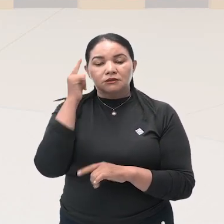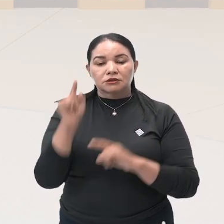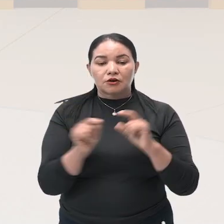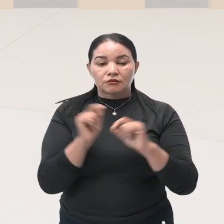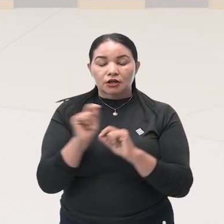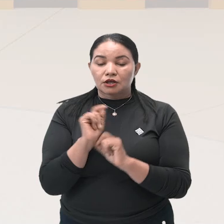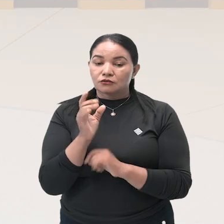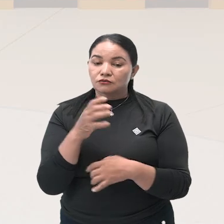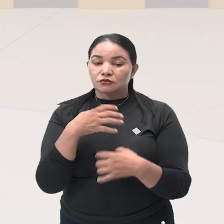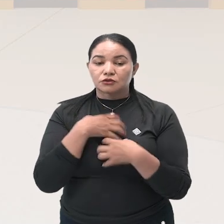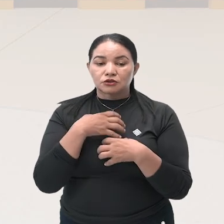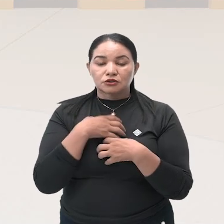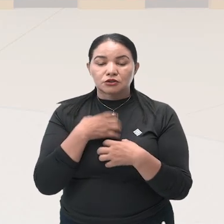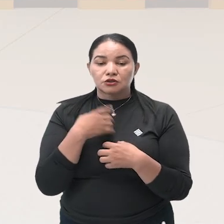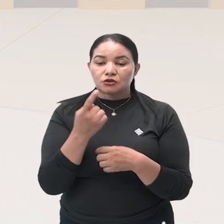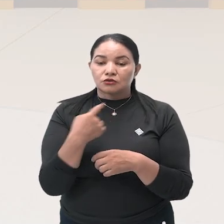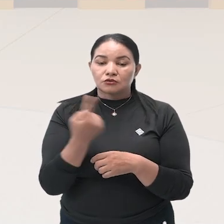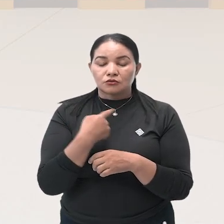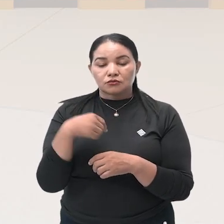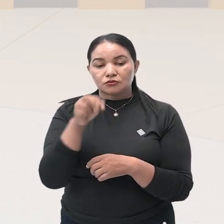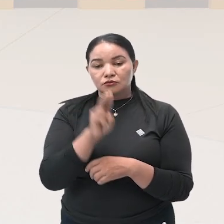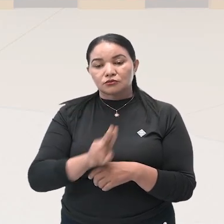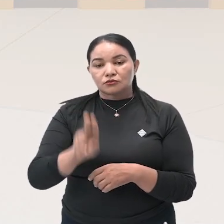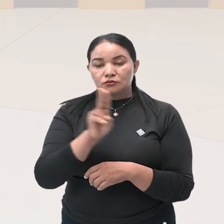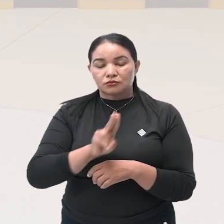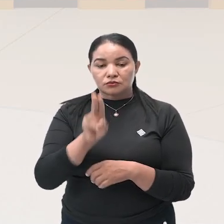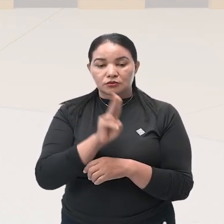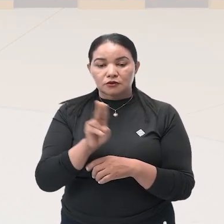na forma como nós estamos utilizando